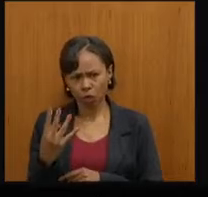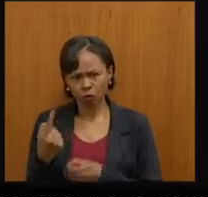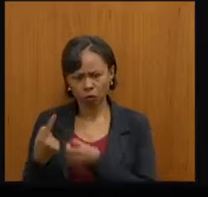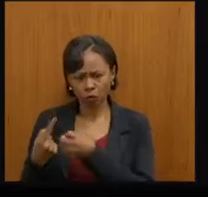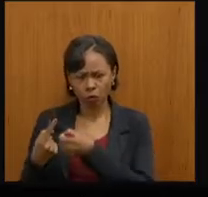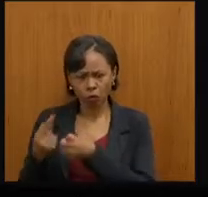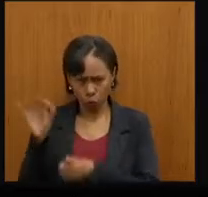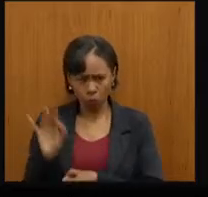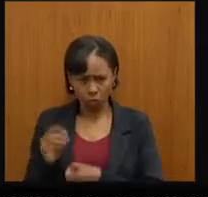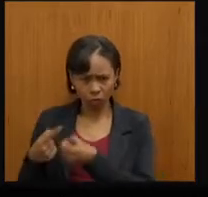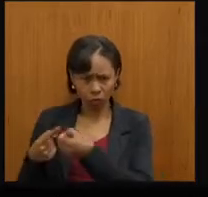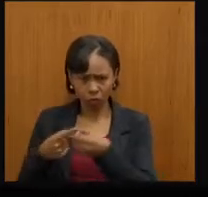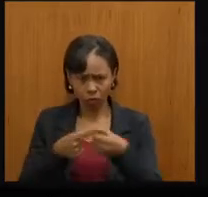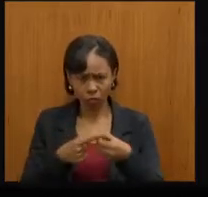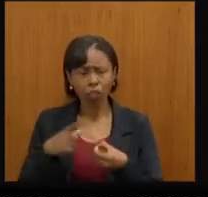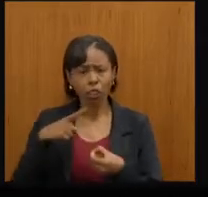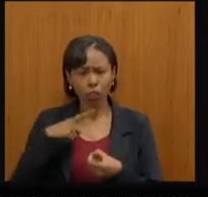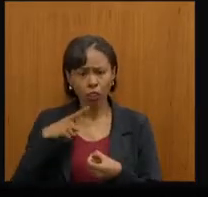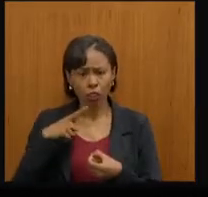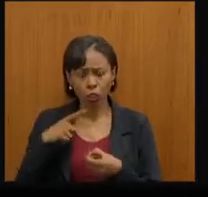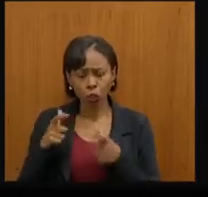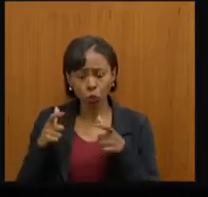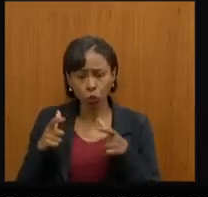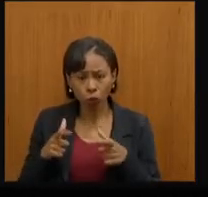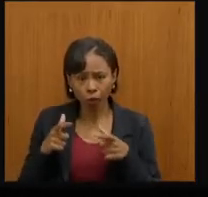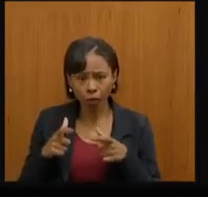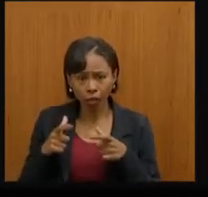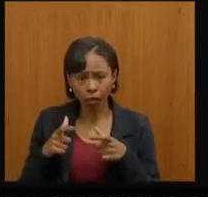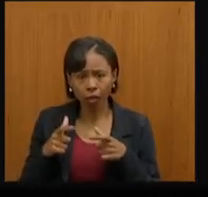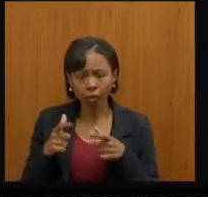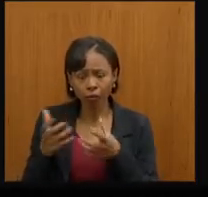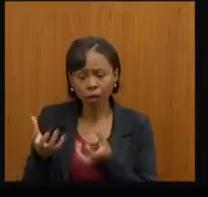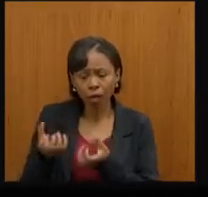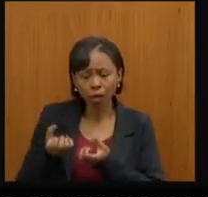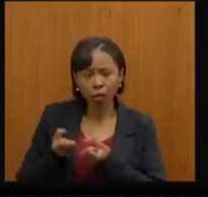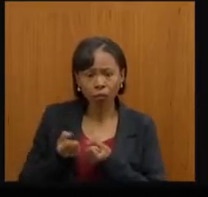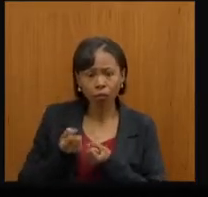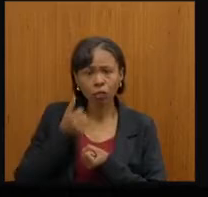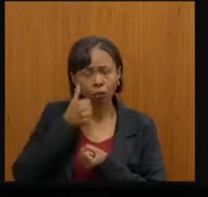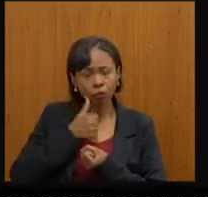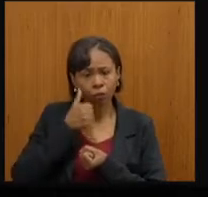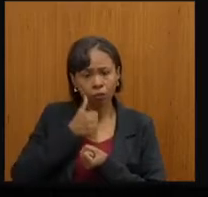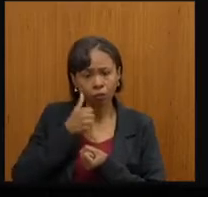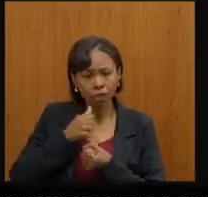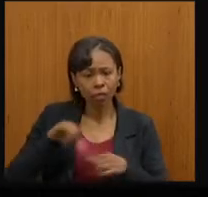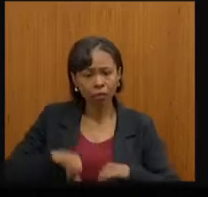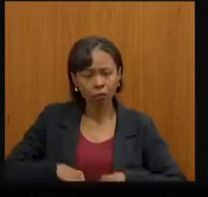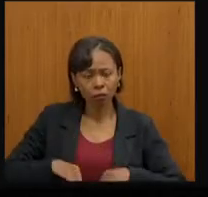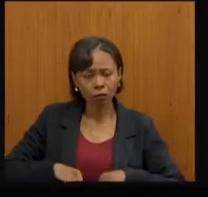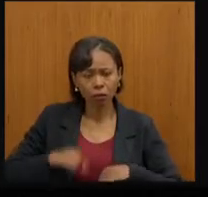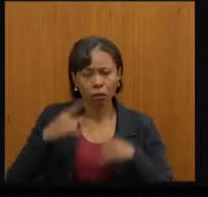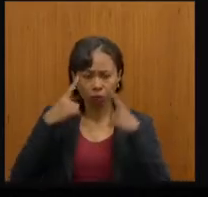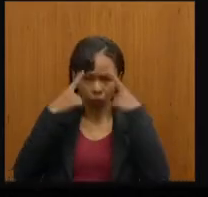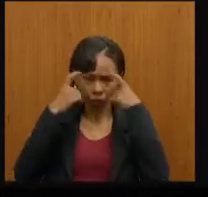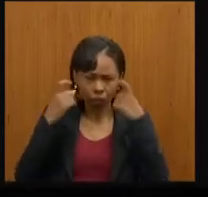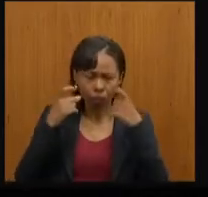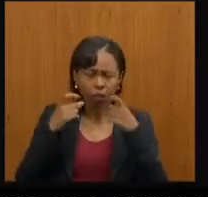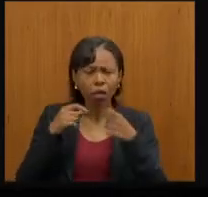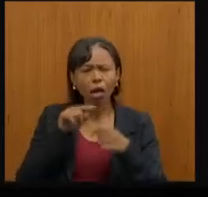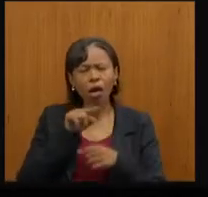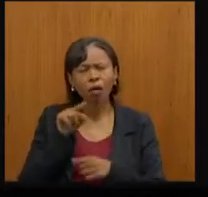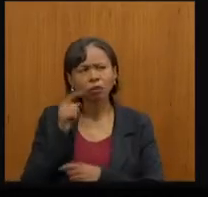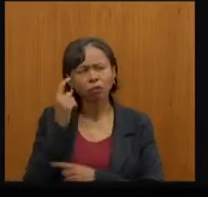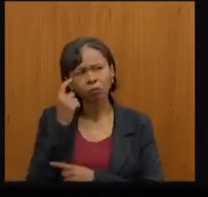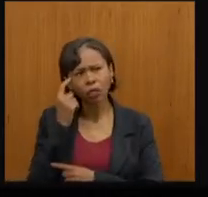pizza que tinha um abrigo né para sair recebendo Essas Mulheres vítimas da violência e aí você